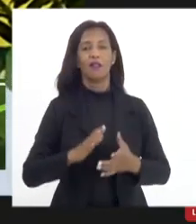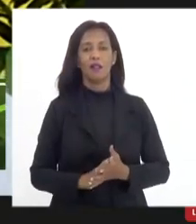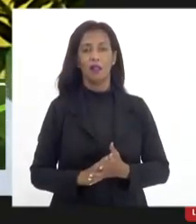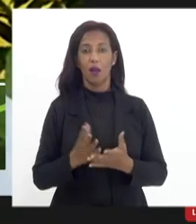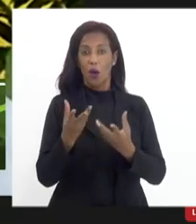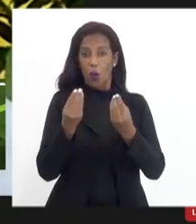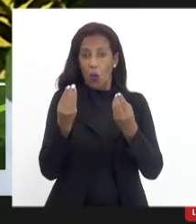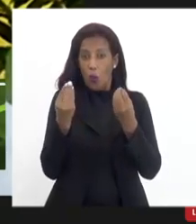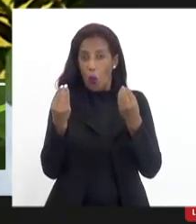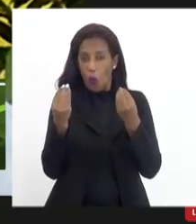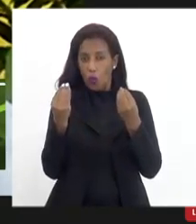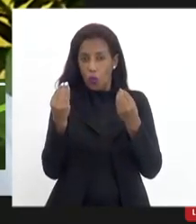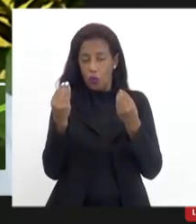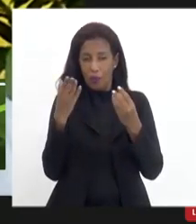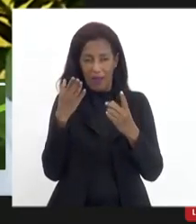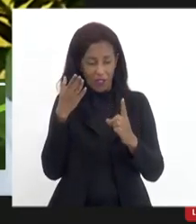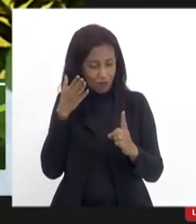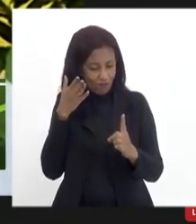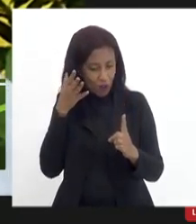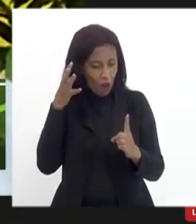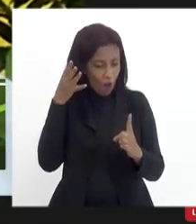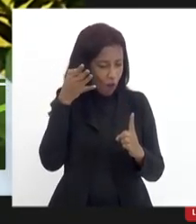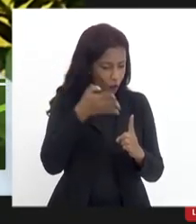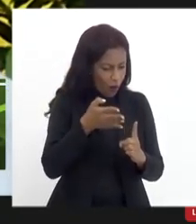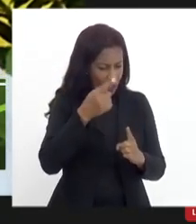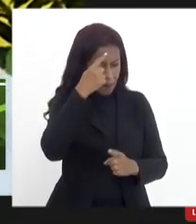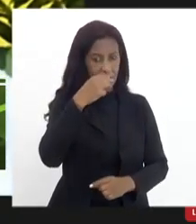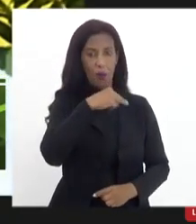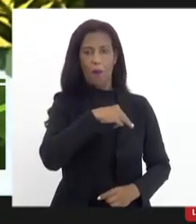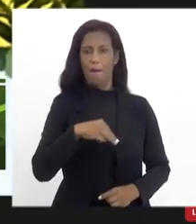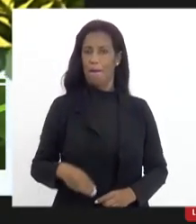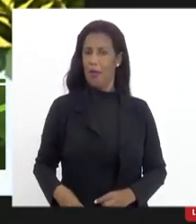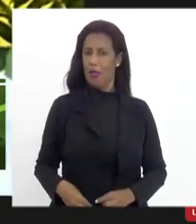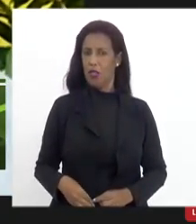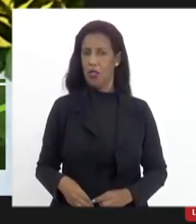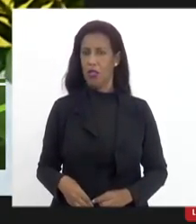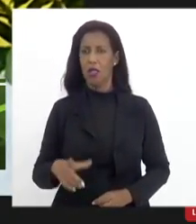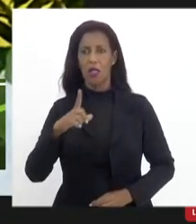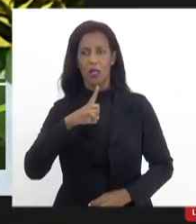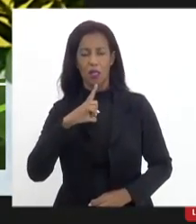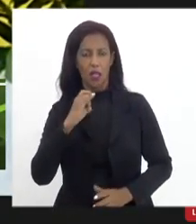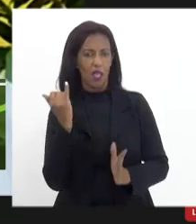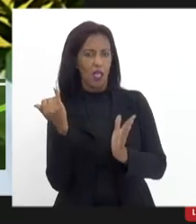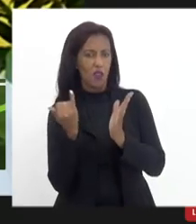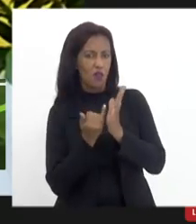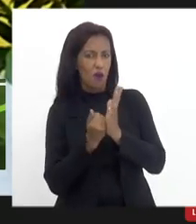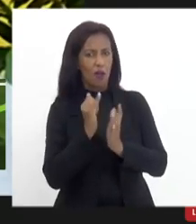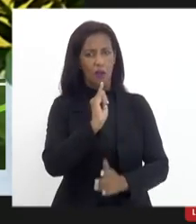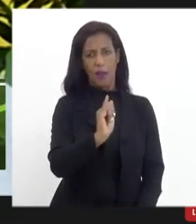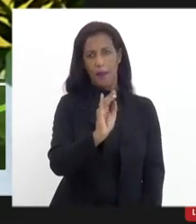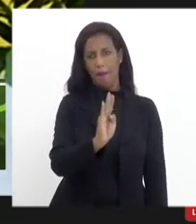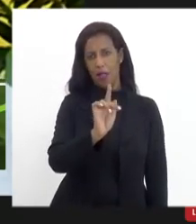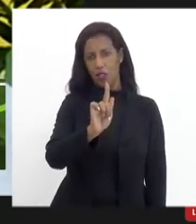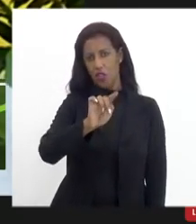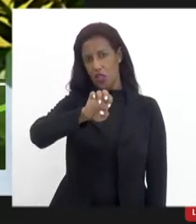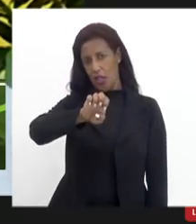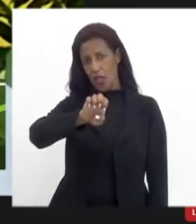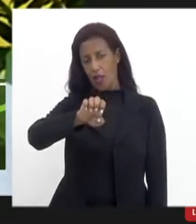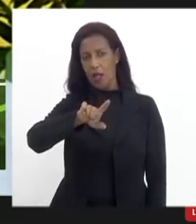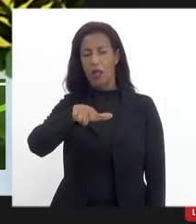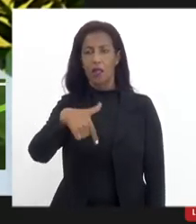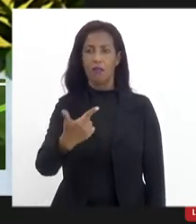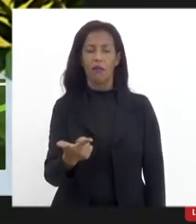muito mais acentuada quando nós pensamos nos mestres, que tem dados do IBGE, que remonta aí 2010, o